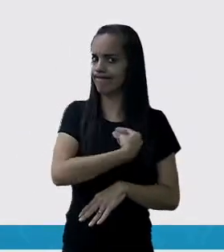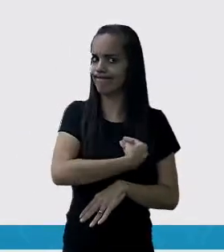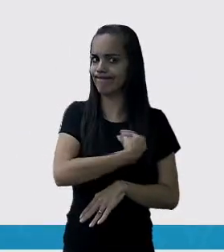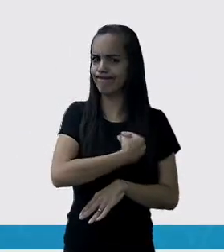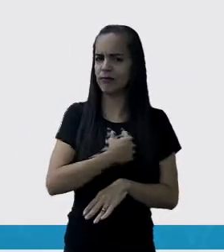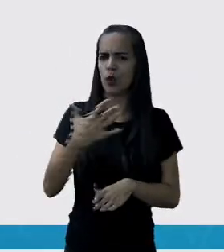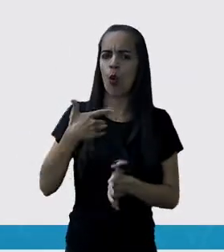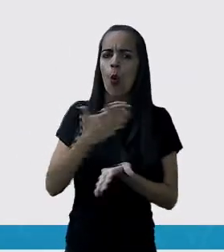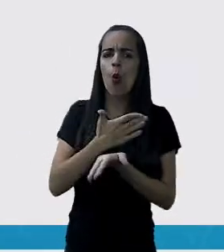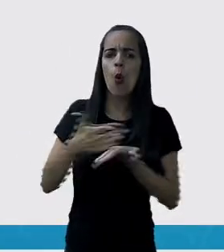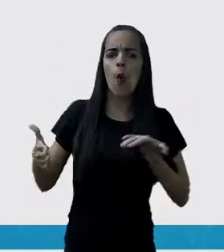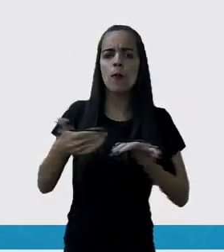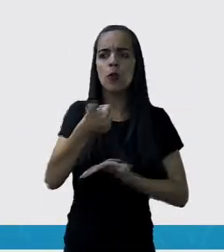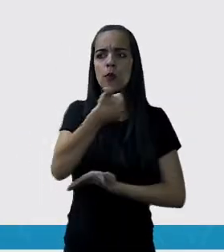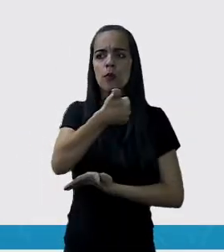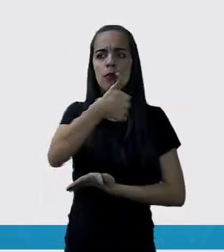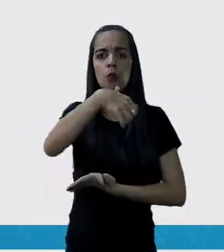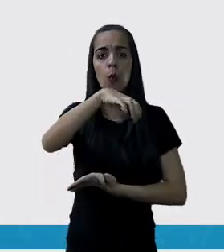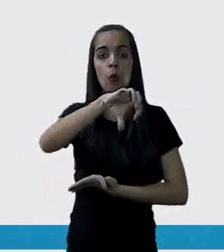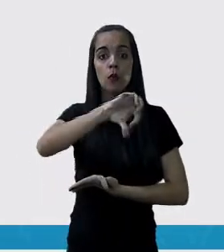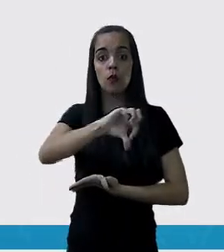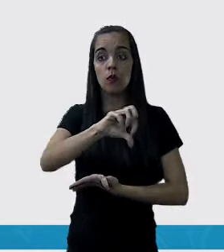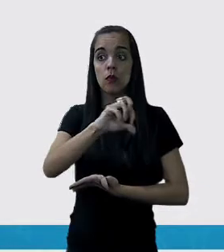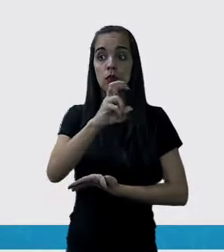Olhem bem, isso aqui é importante.